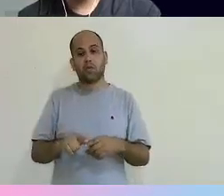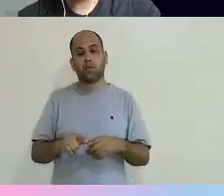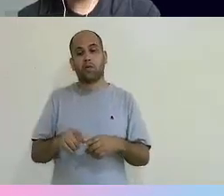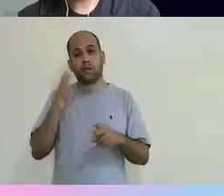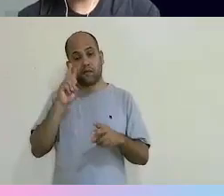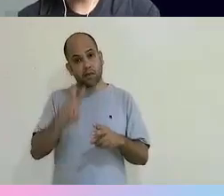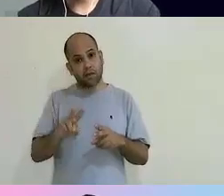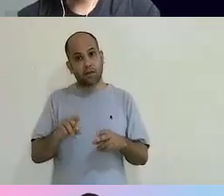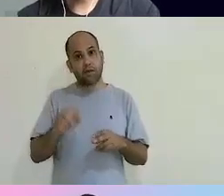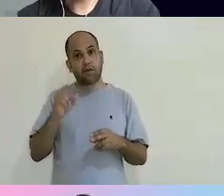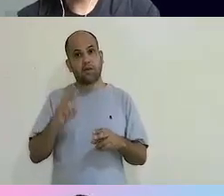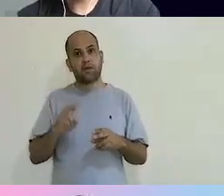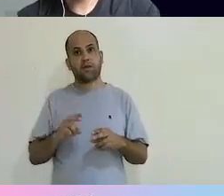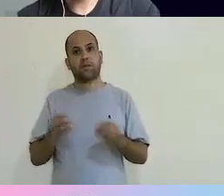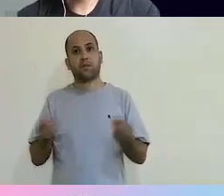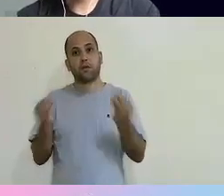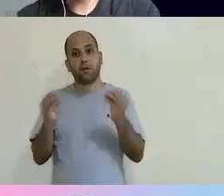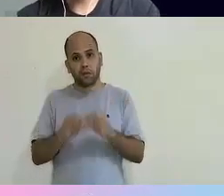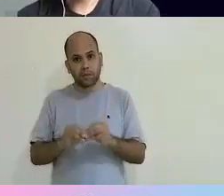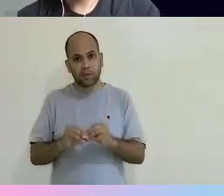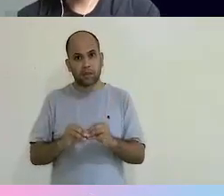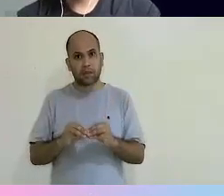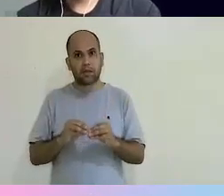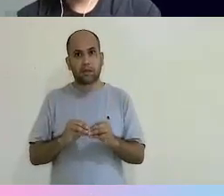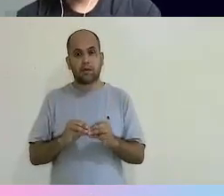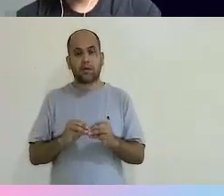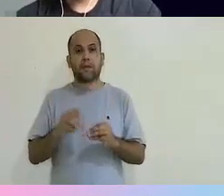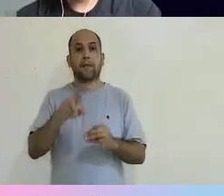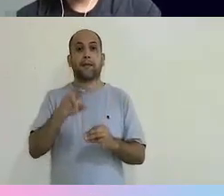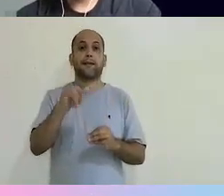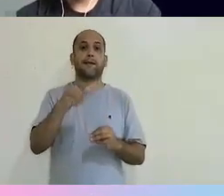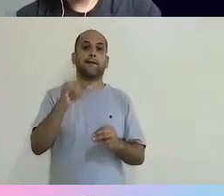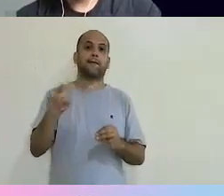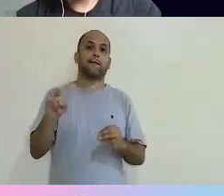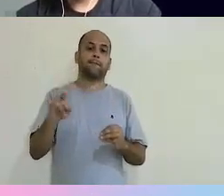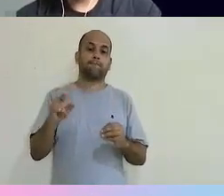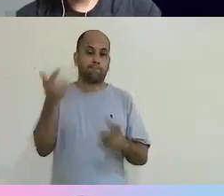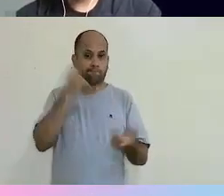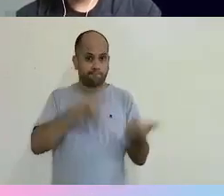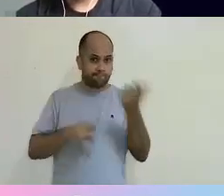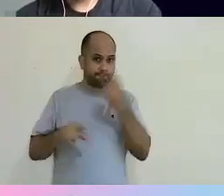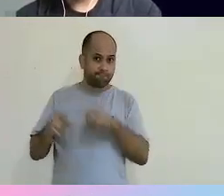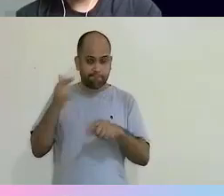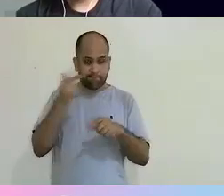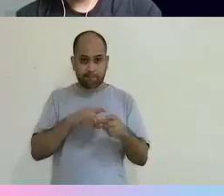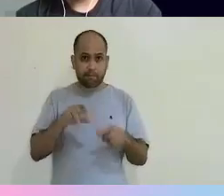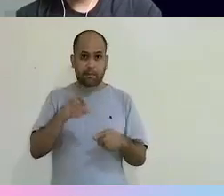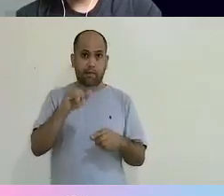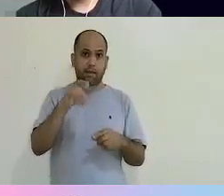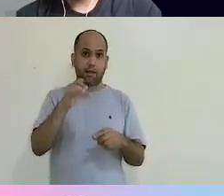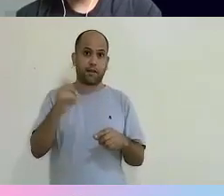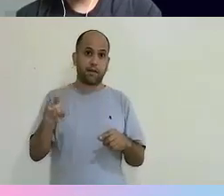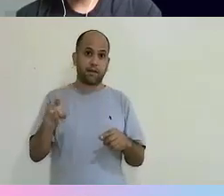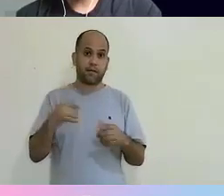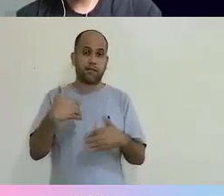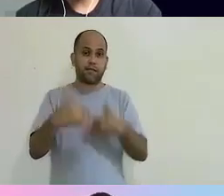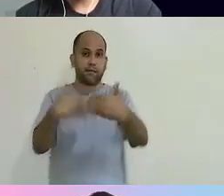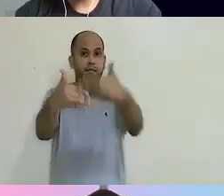estão complementando isso. É uma relação tão ganha-ganha e uma relação de evolução,